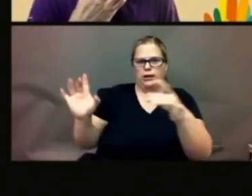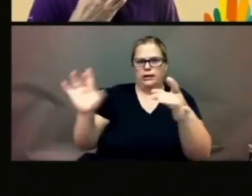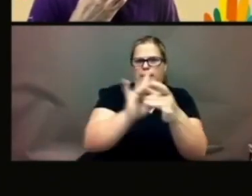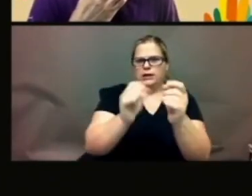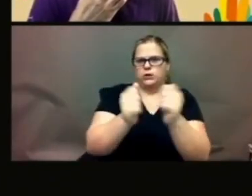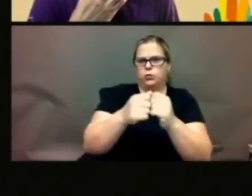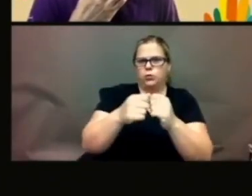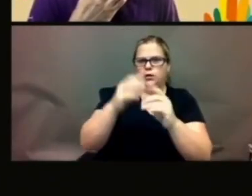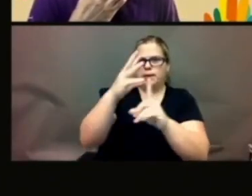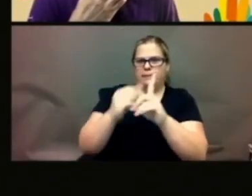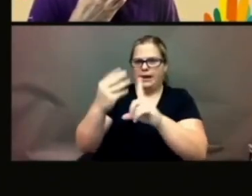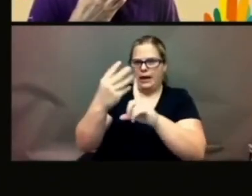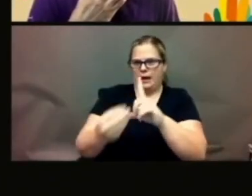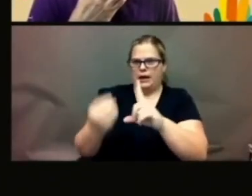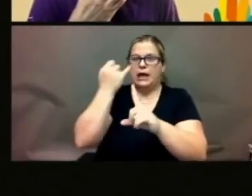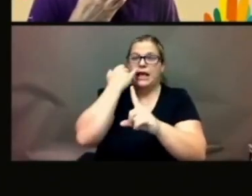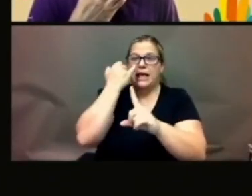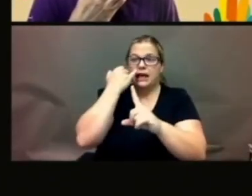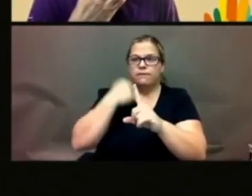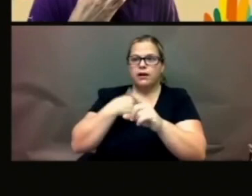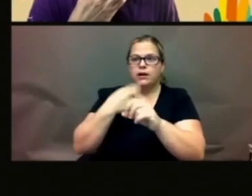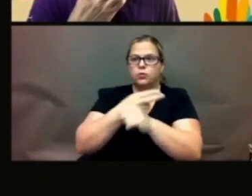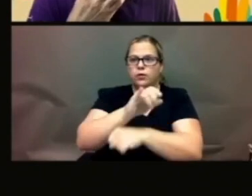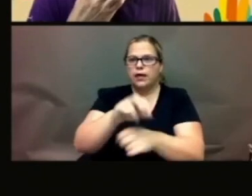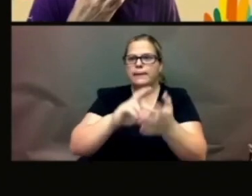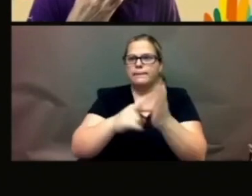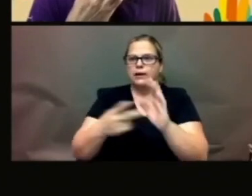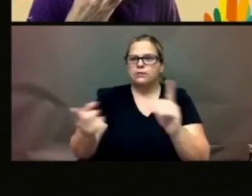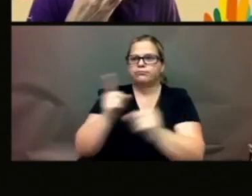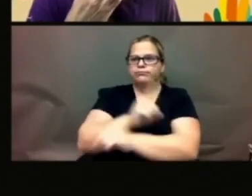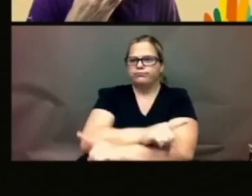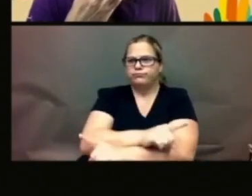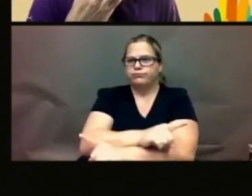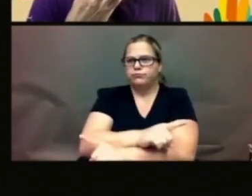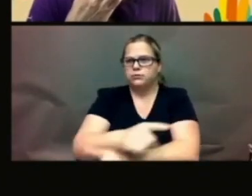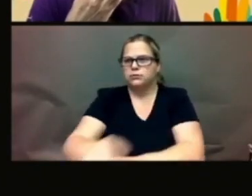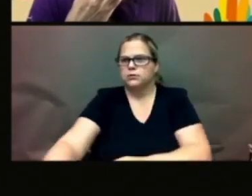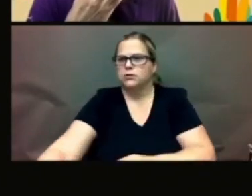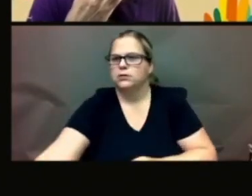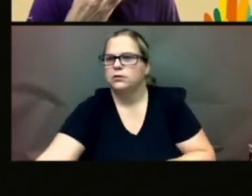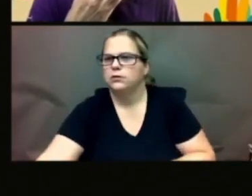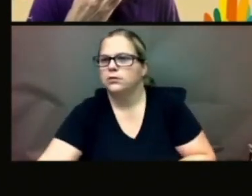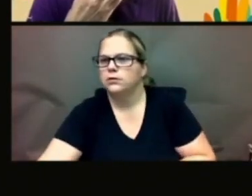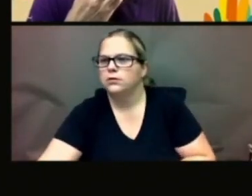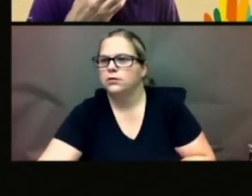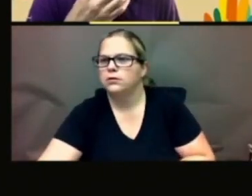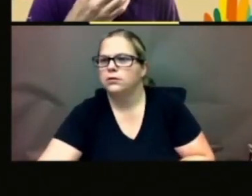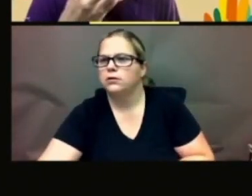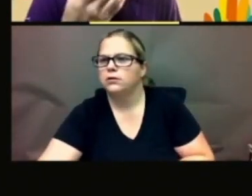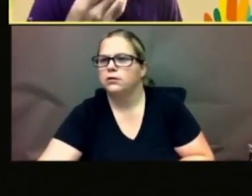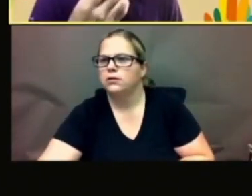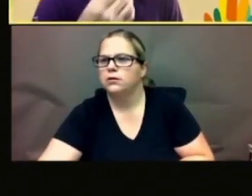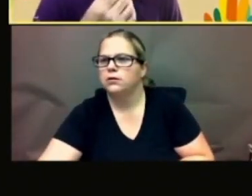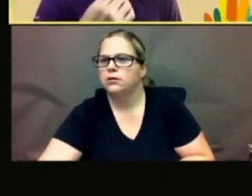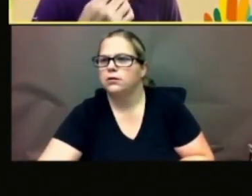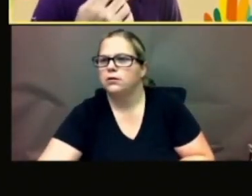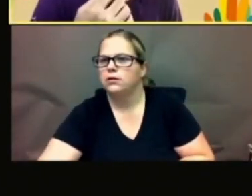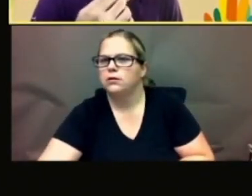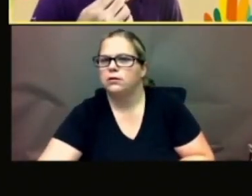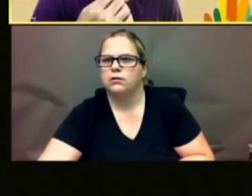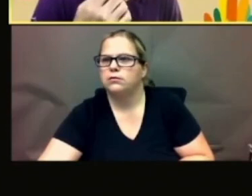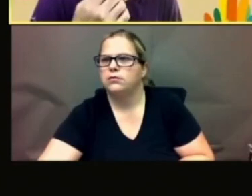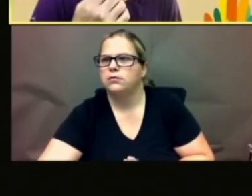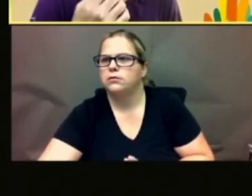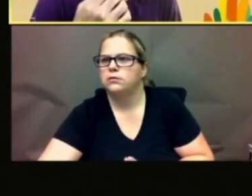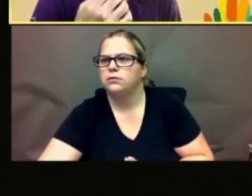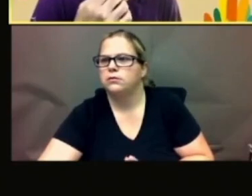banana. E ao tocar na banana, eu agora movo tudo para a direita, porque eu botei a banana